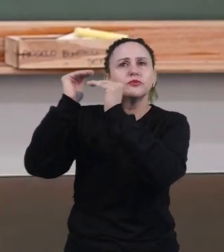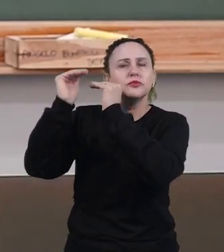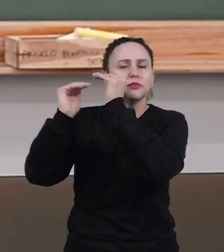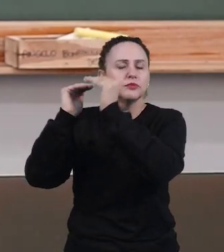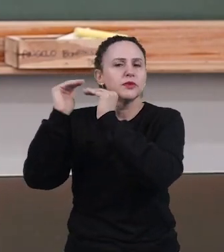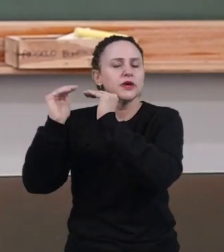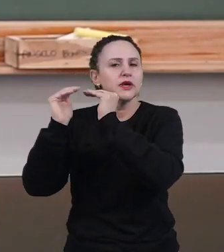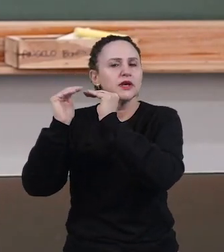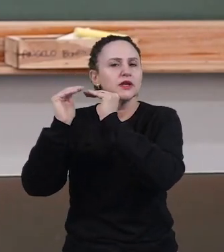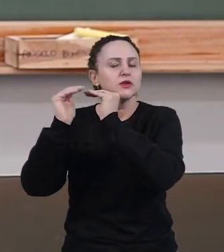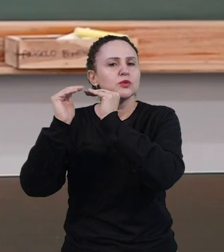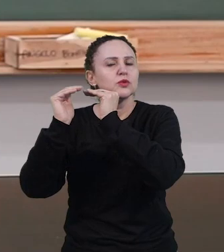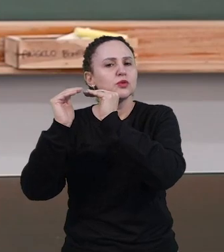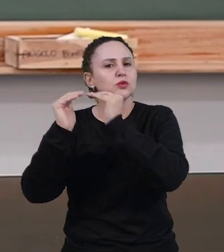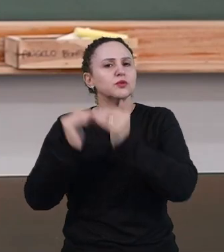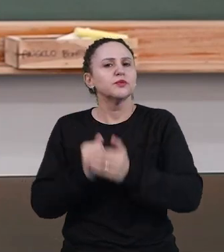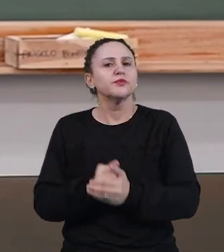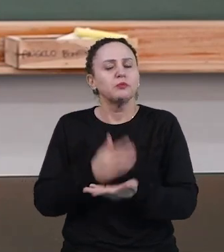que